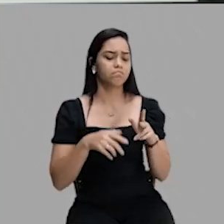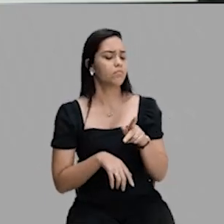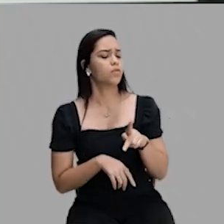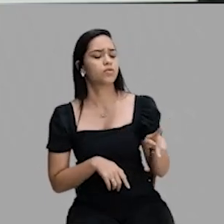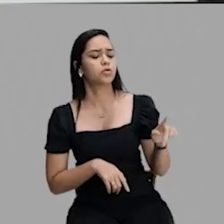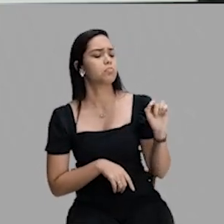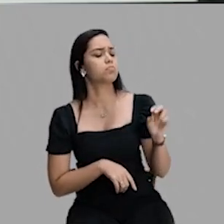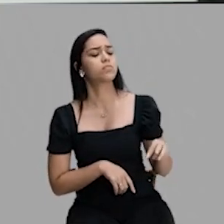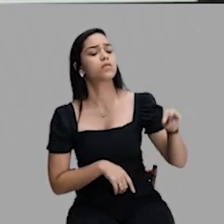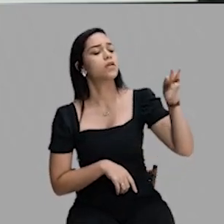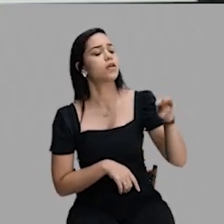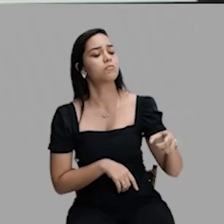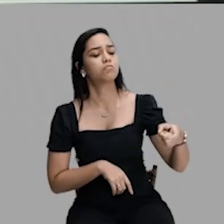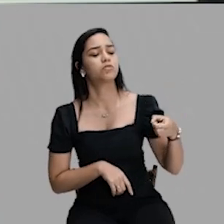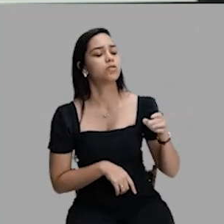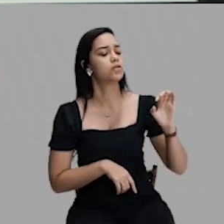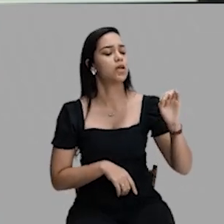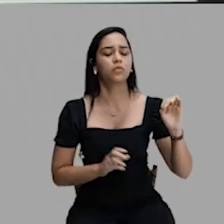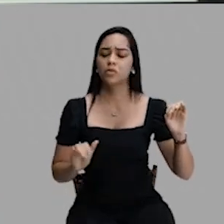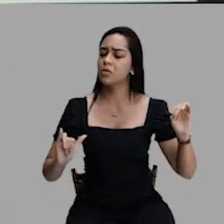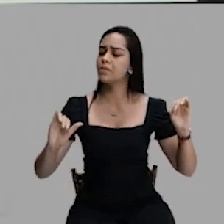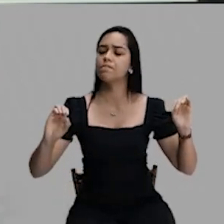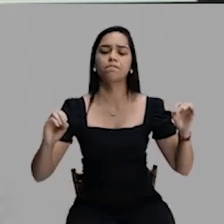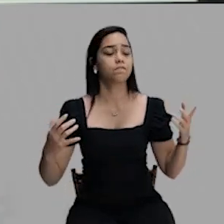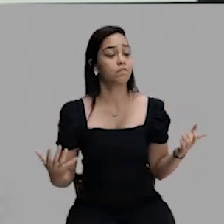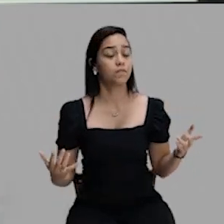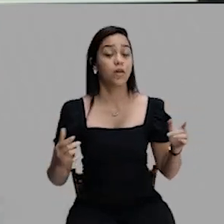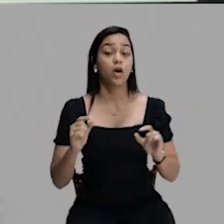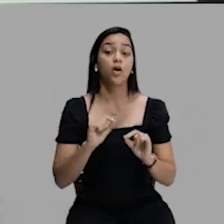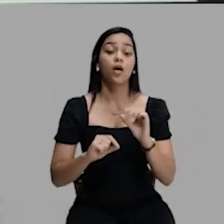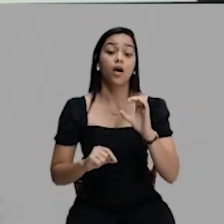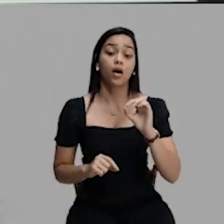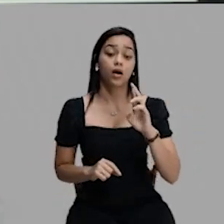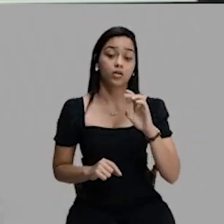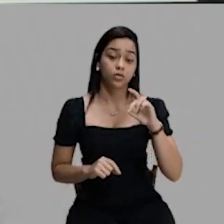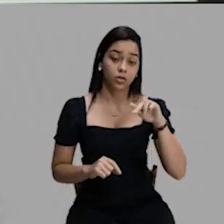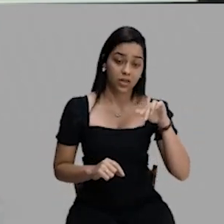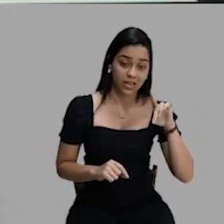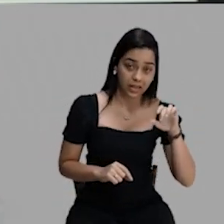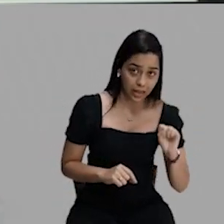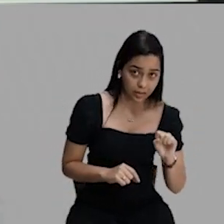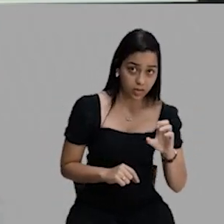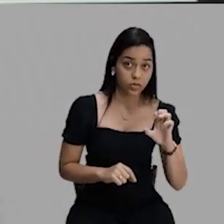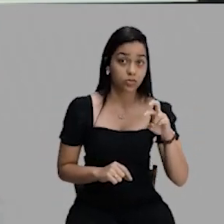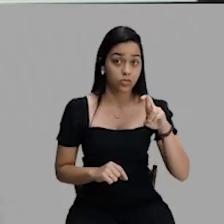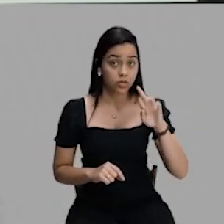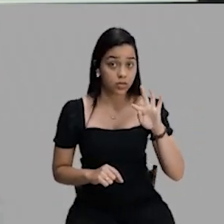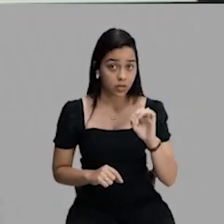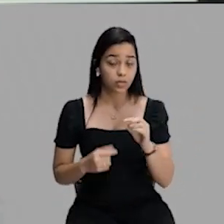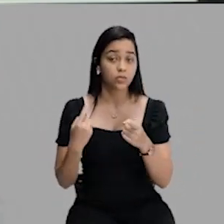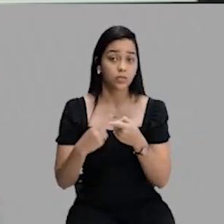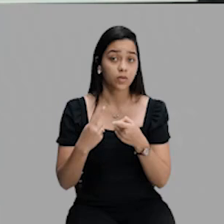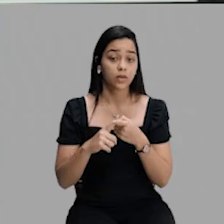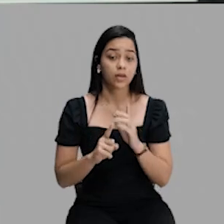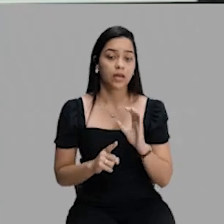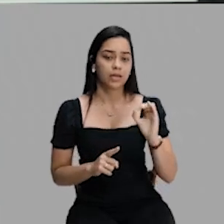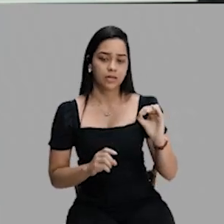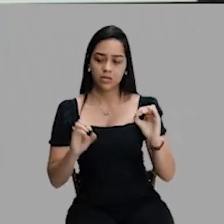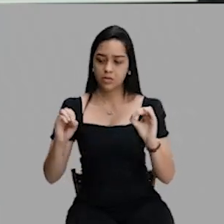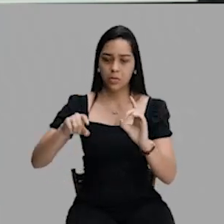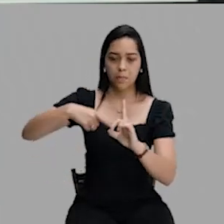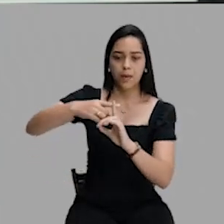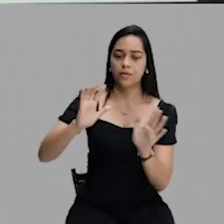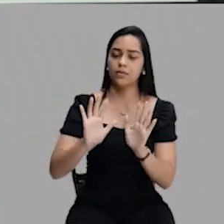Professor, quem é esse x0 e quem é o y0? São as coordenadas do centro. Porque o centro aqui não é 0 e